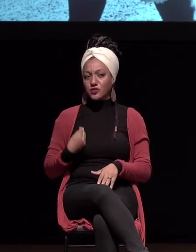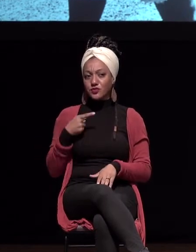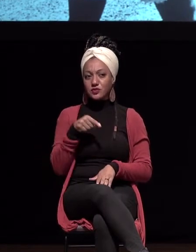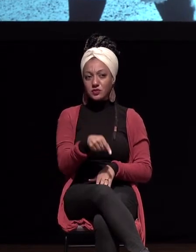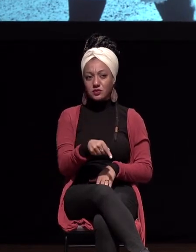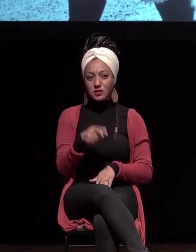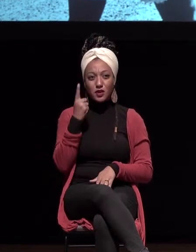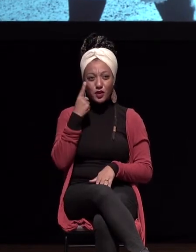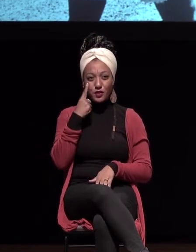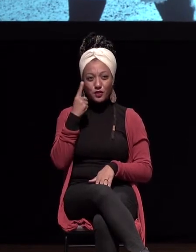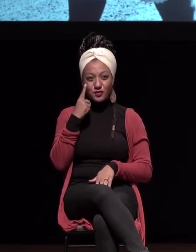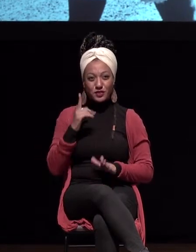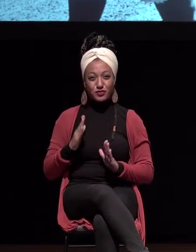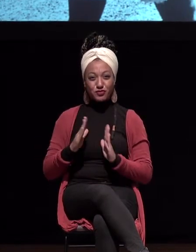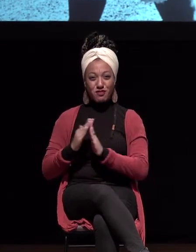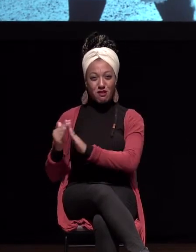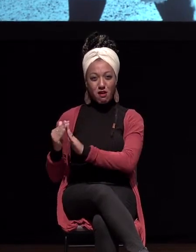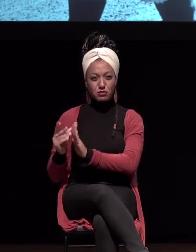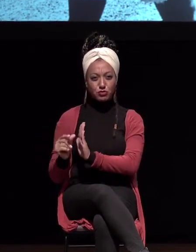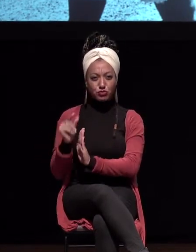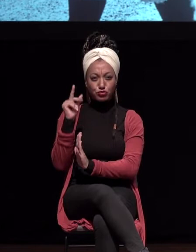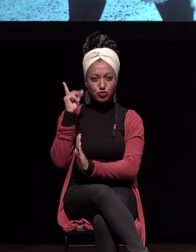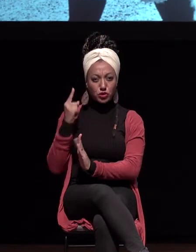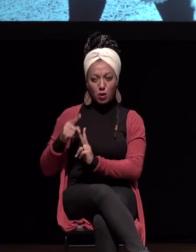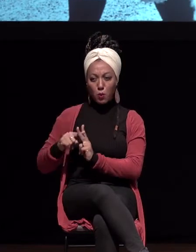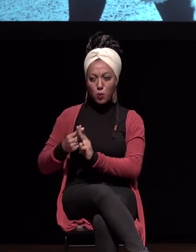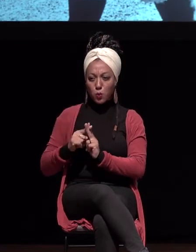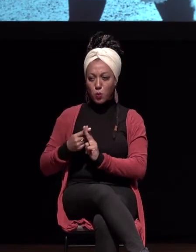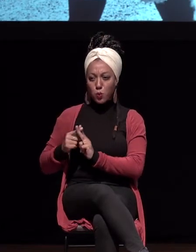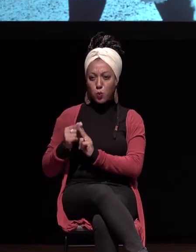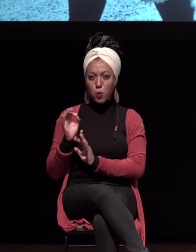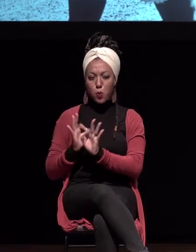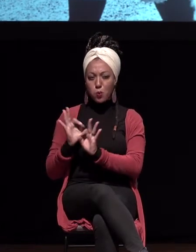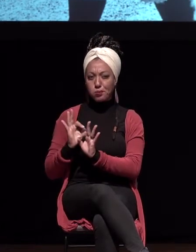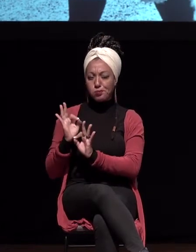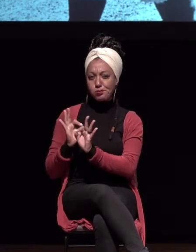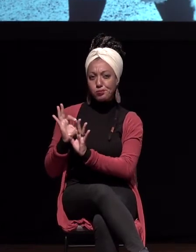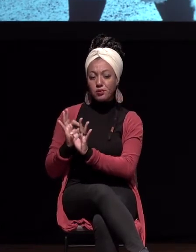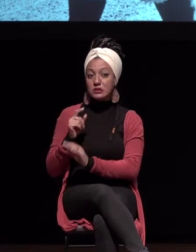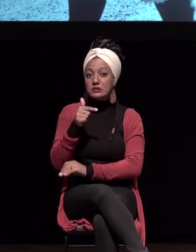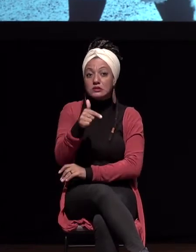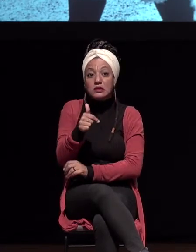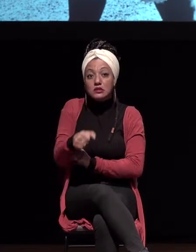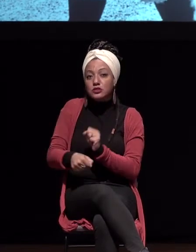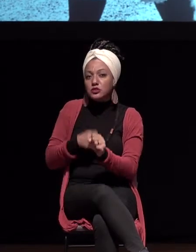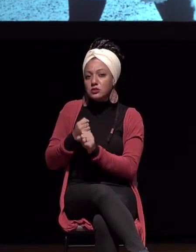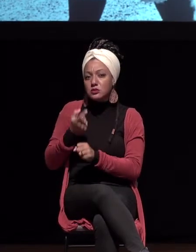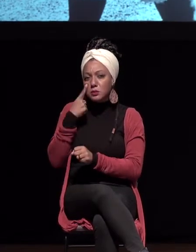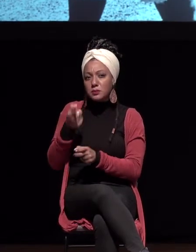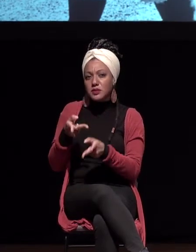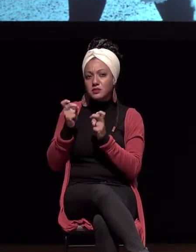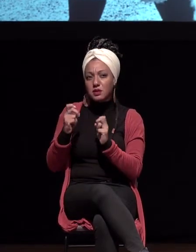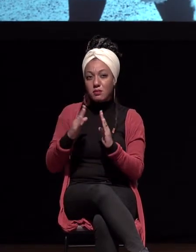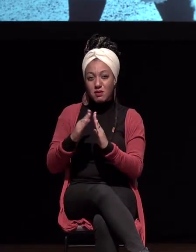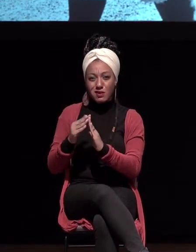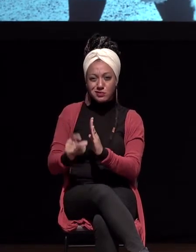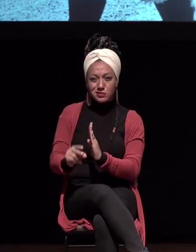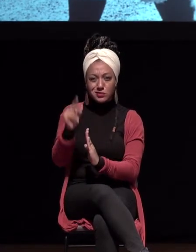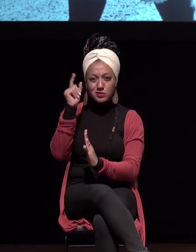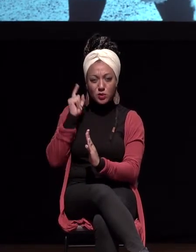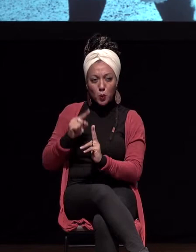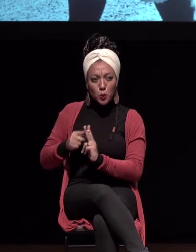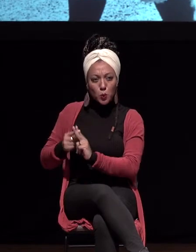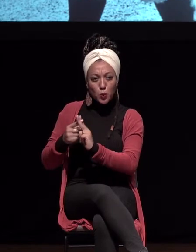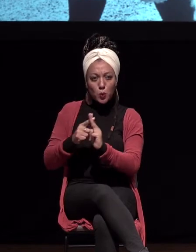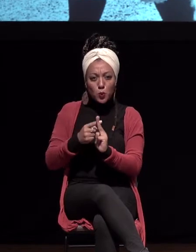antigos casarões há alguns anos já, né? Mais de 7 anos eu vejo esses espaços agora sendo